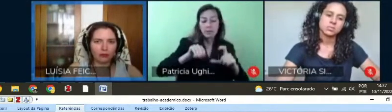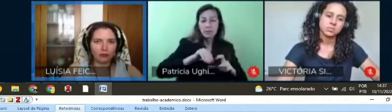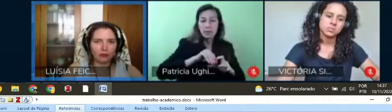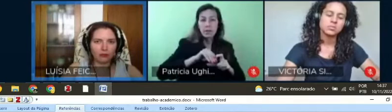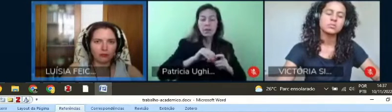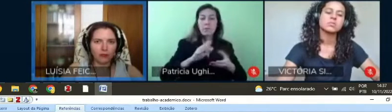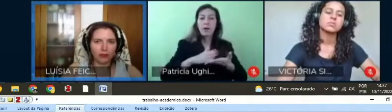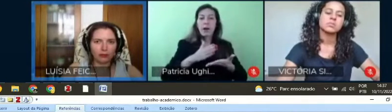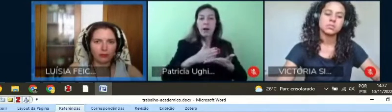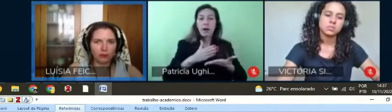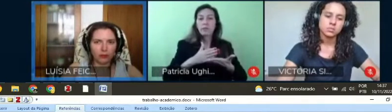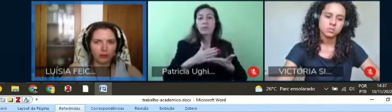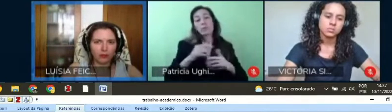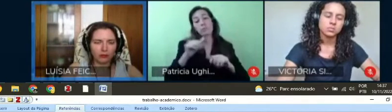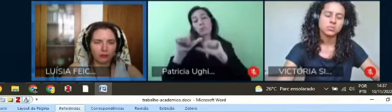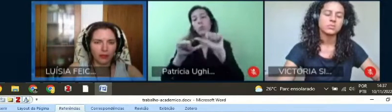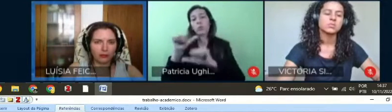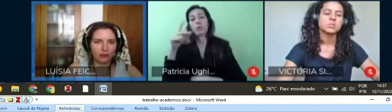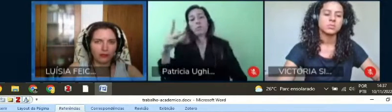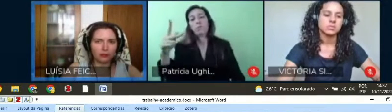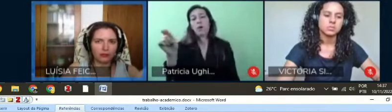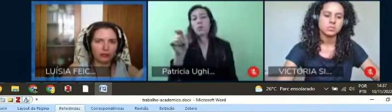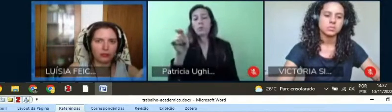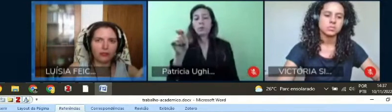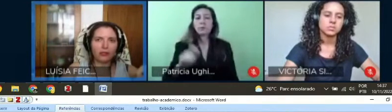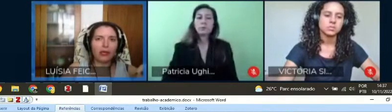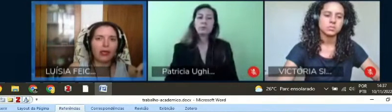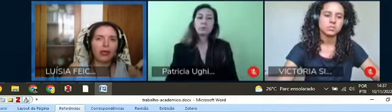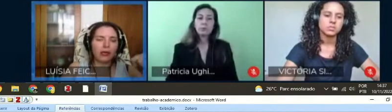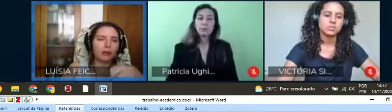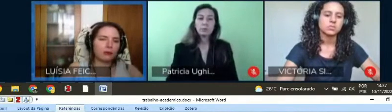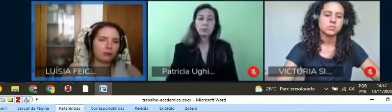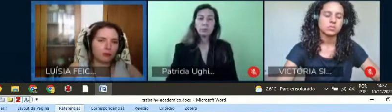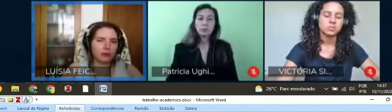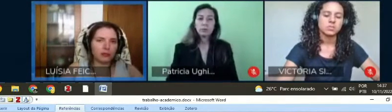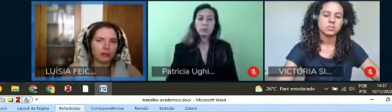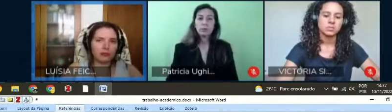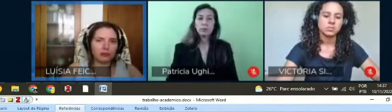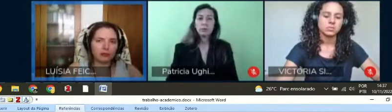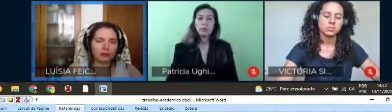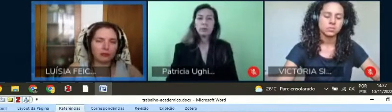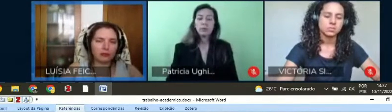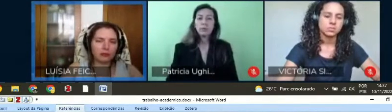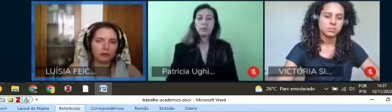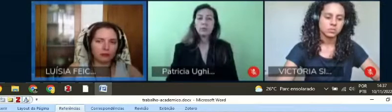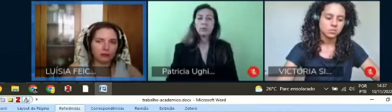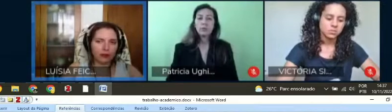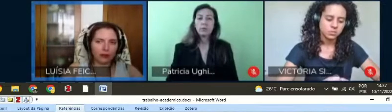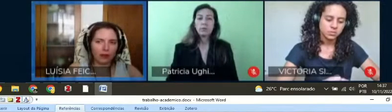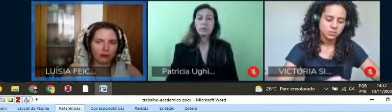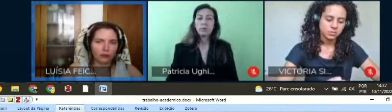de gerar um sumário, um índice automático das ilustrações, é para poder